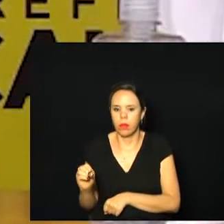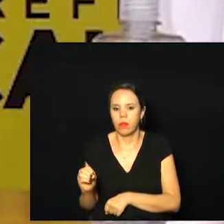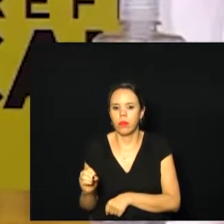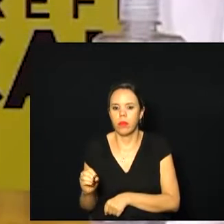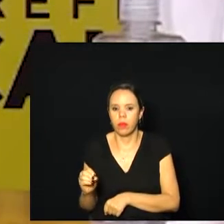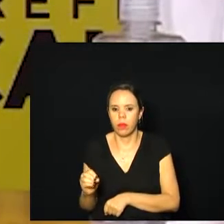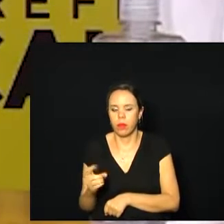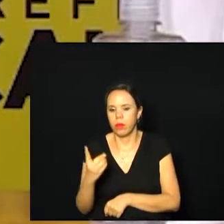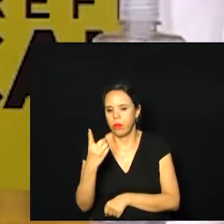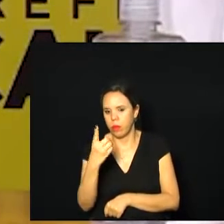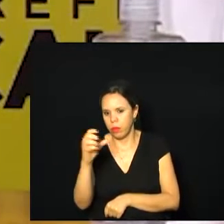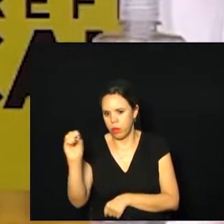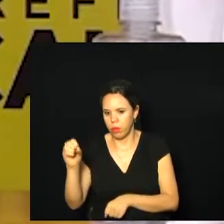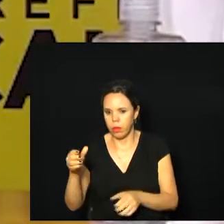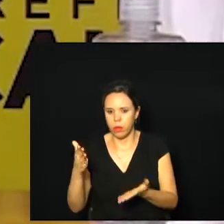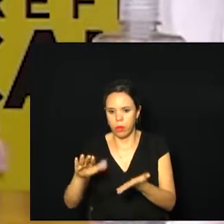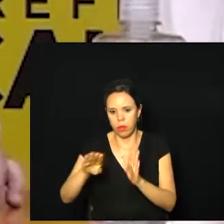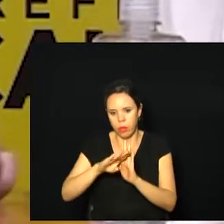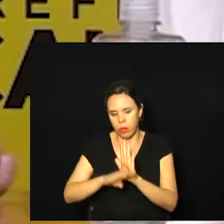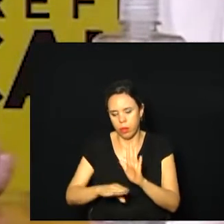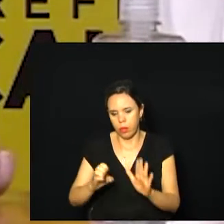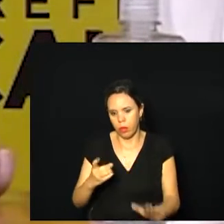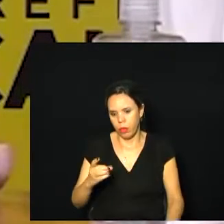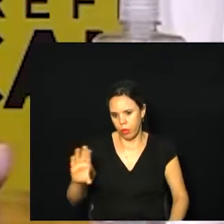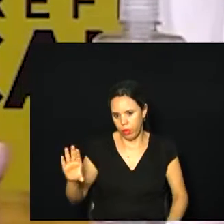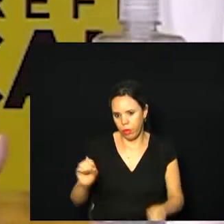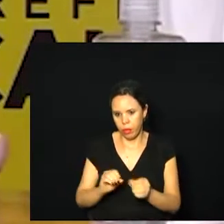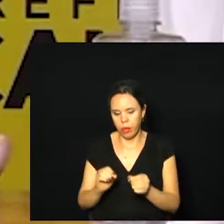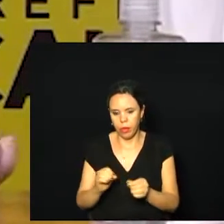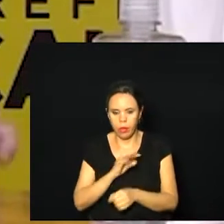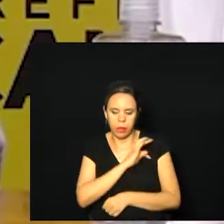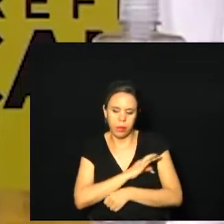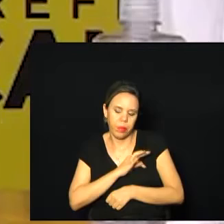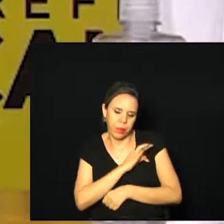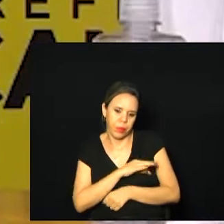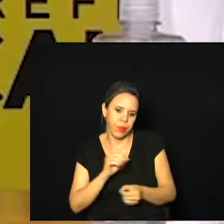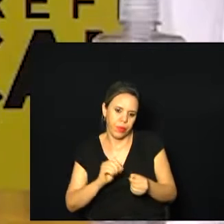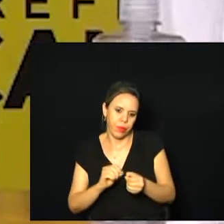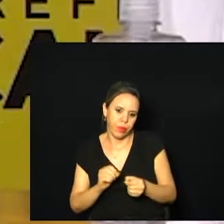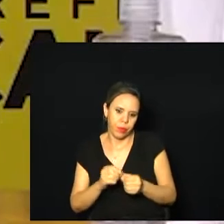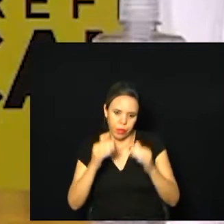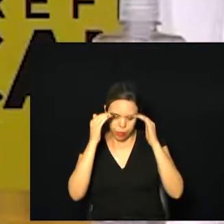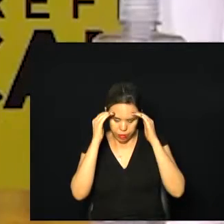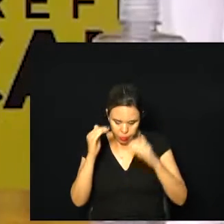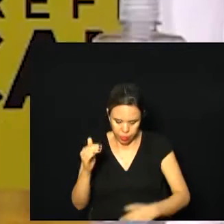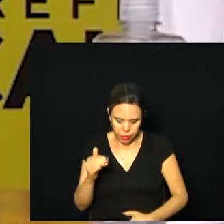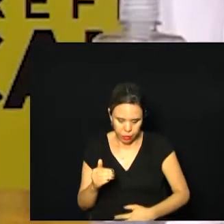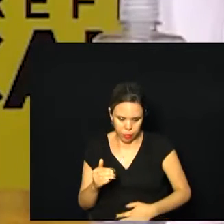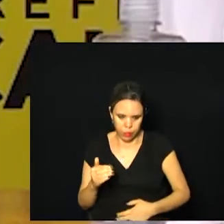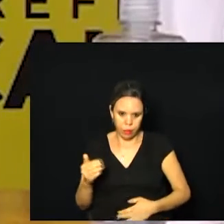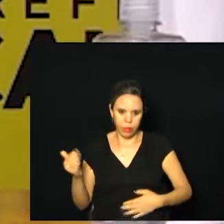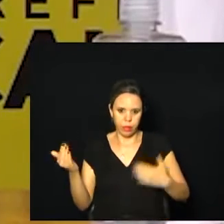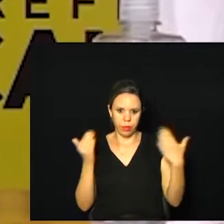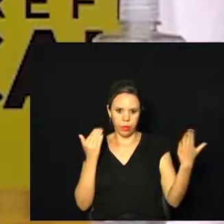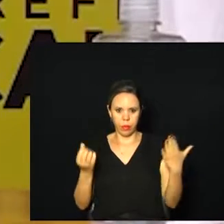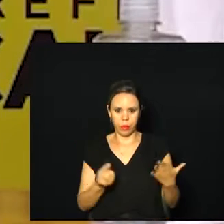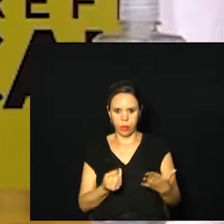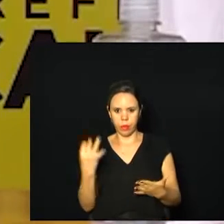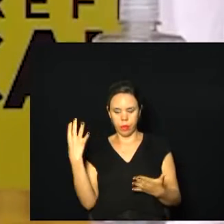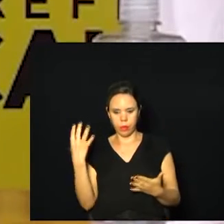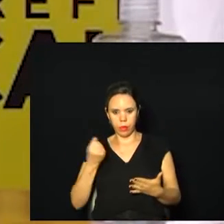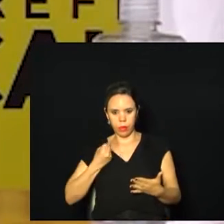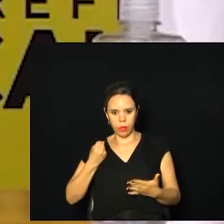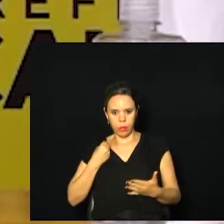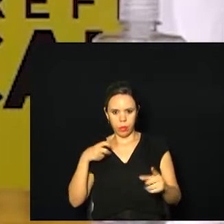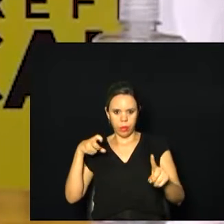isso. É importante, como a INDEC faz, o setor técnico da INDEC, seguir, comparar o percentual, o número